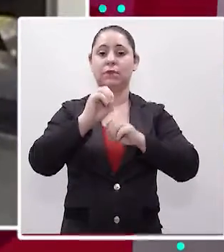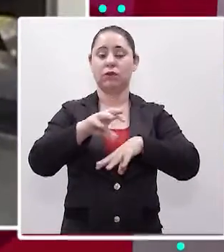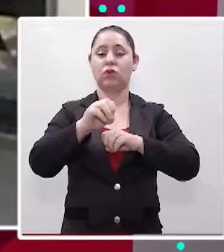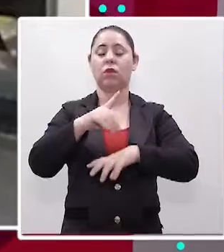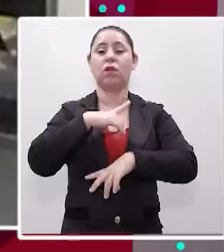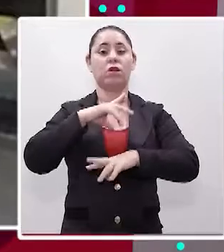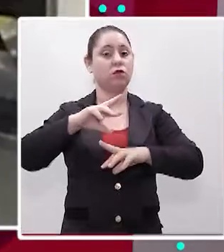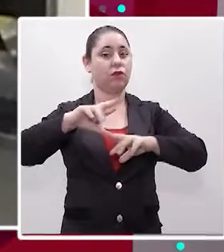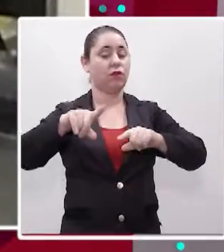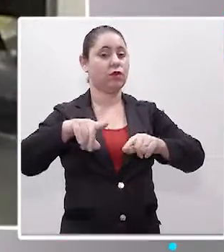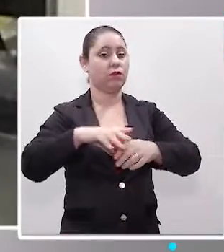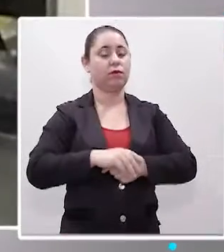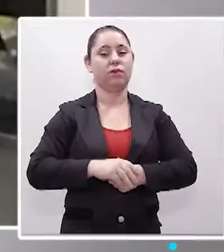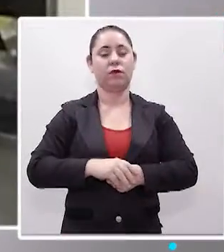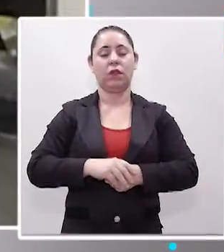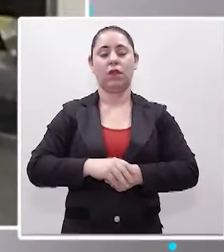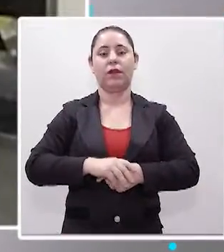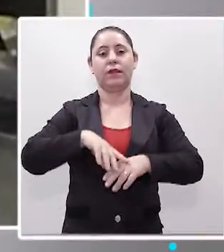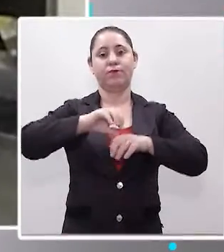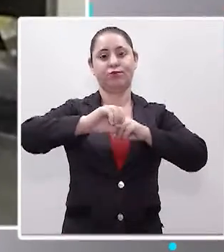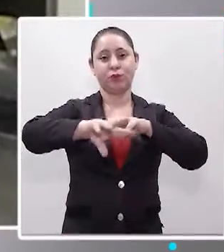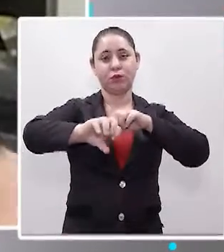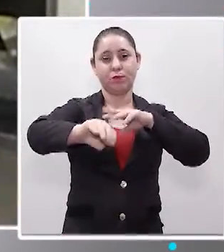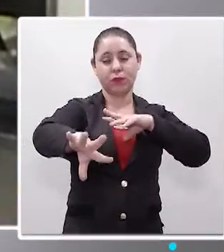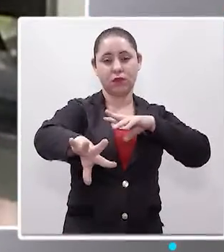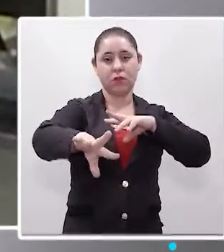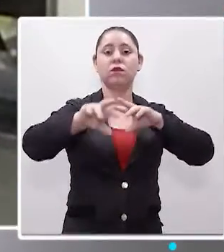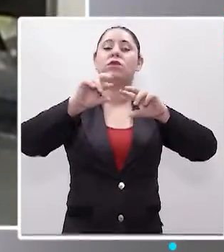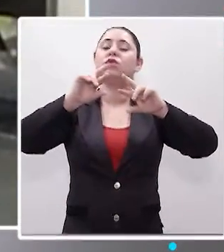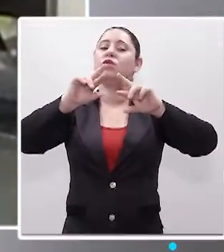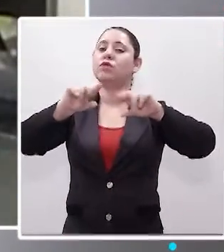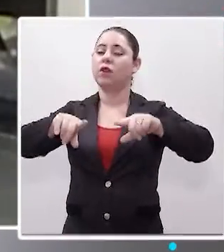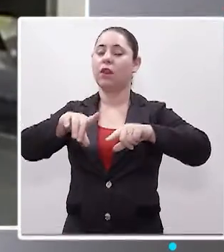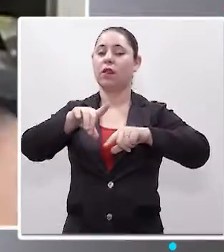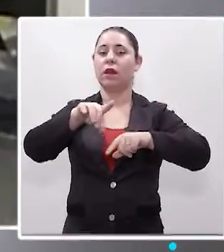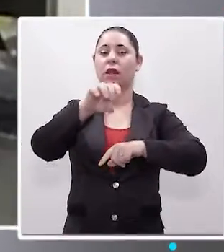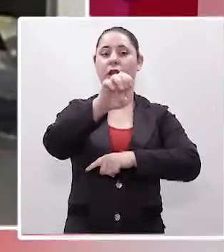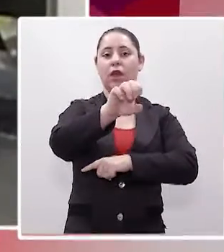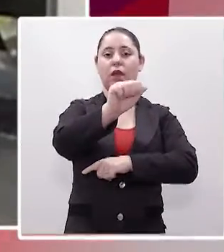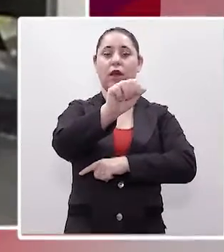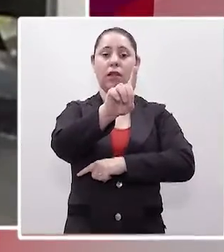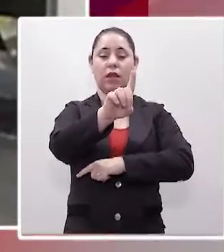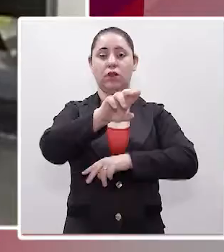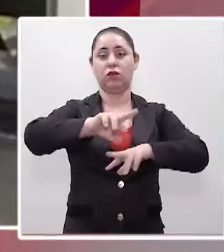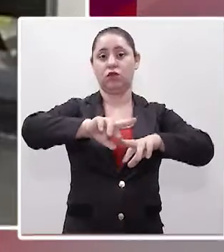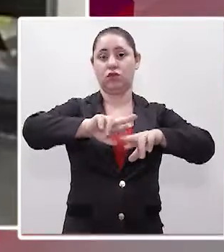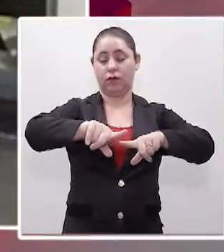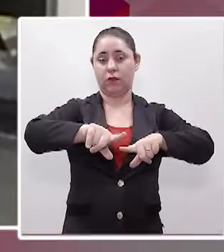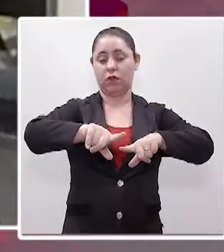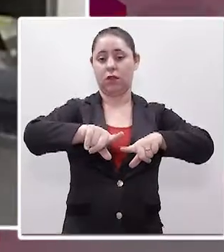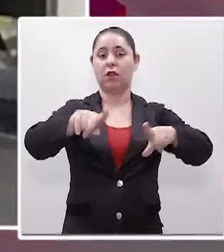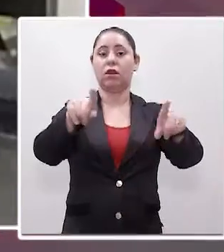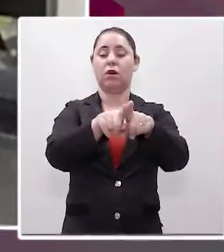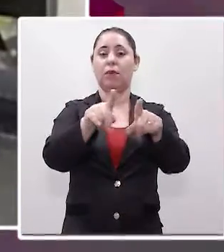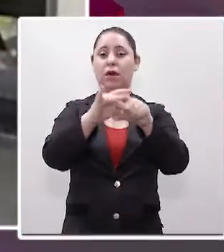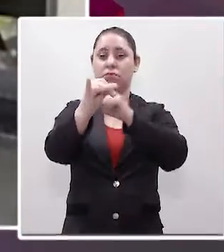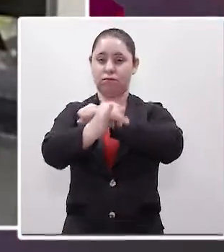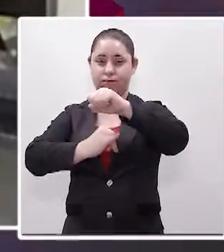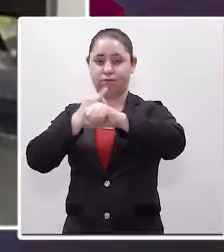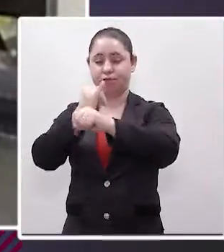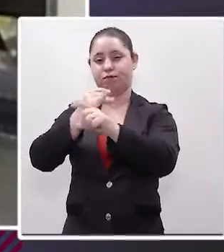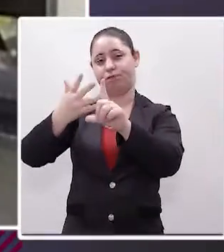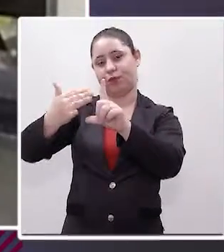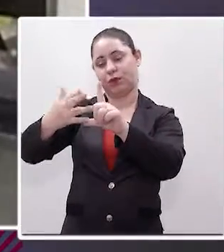na última conversa nossa, existe uma diferença entre ensino à distância, né, a sigla é muito popular, o EAD, e o